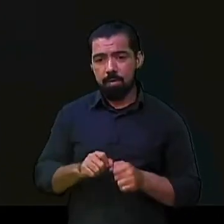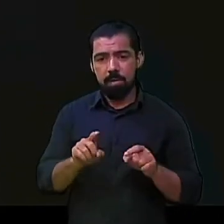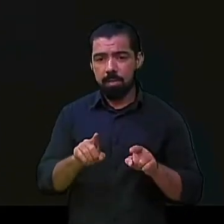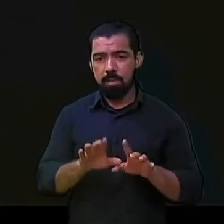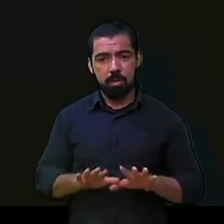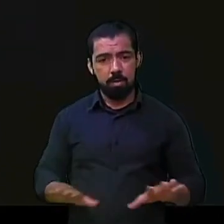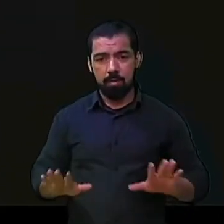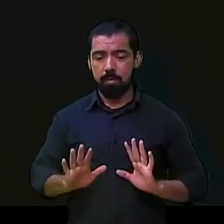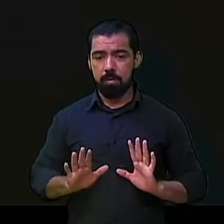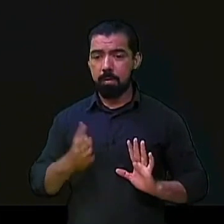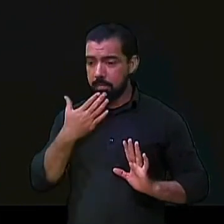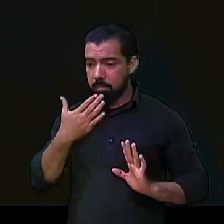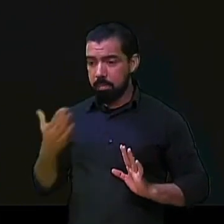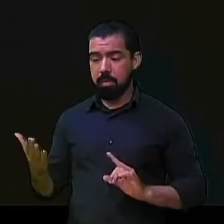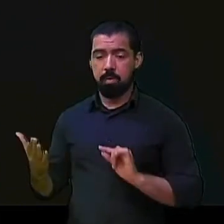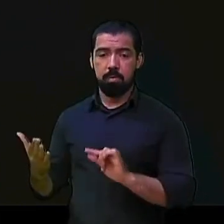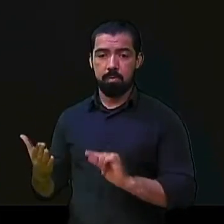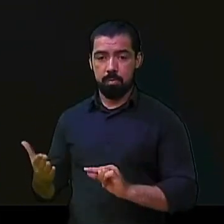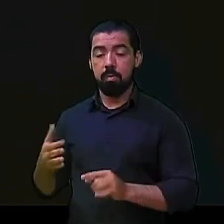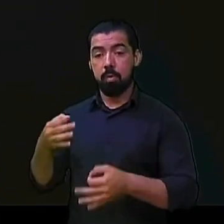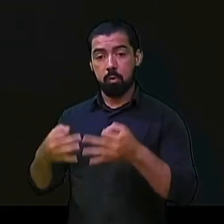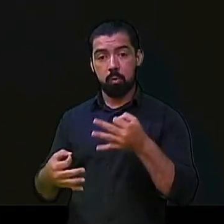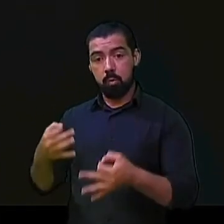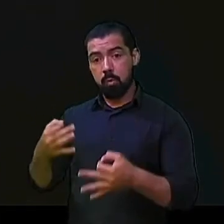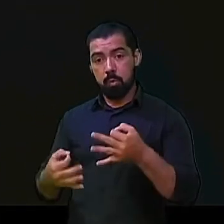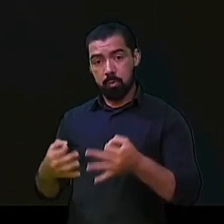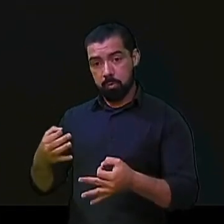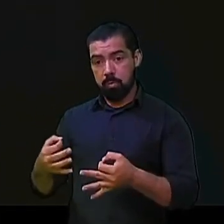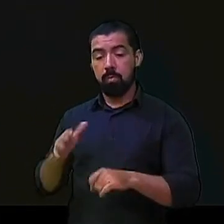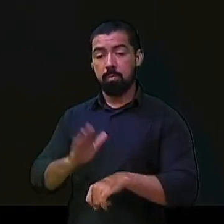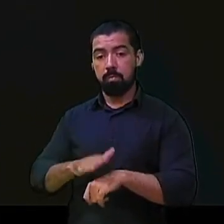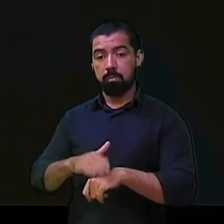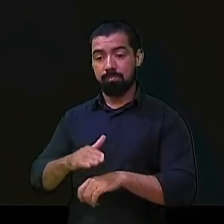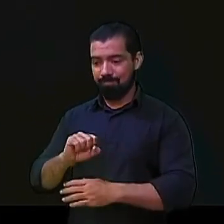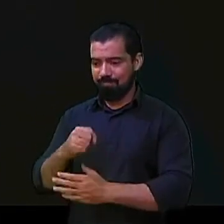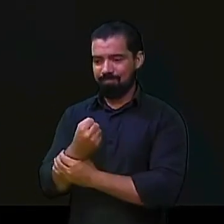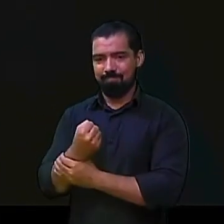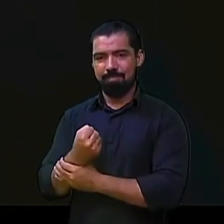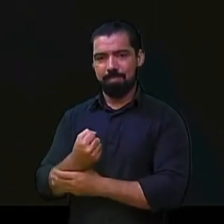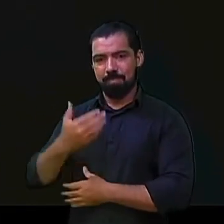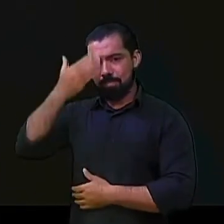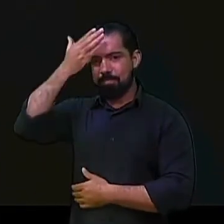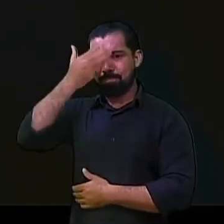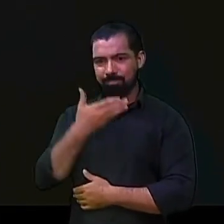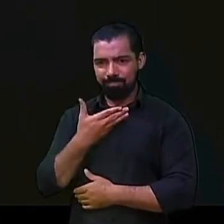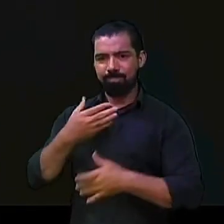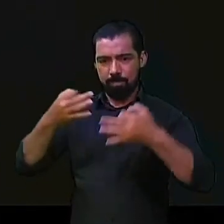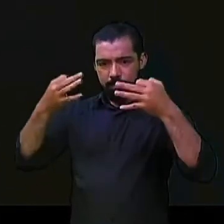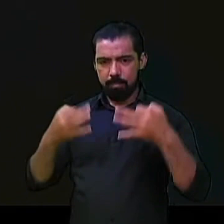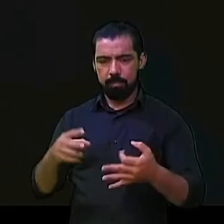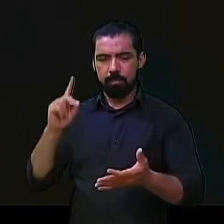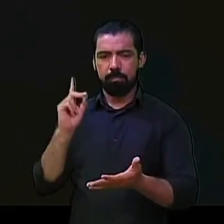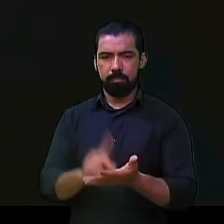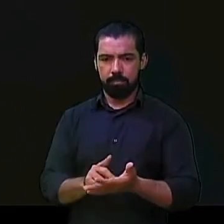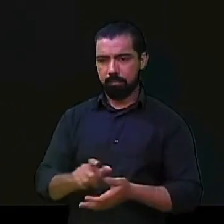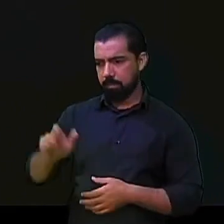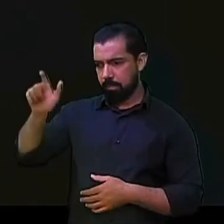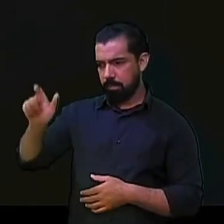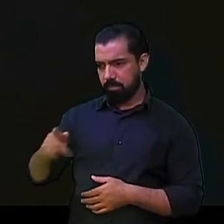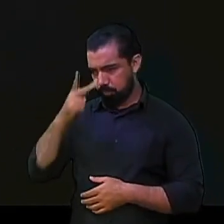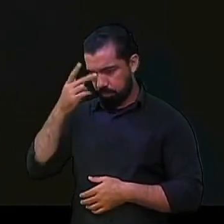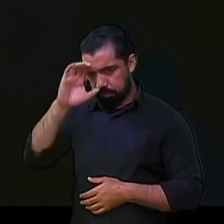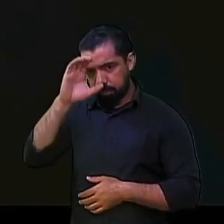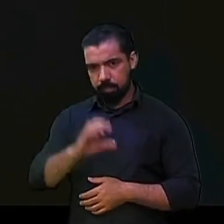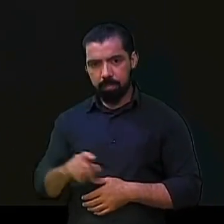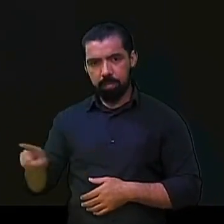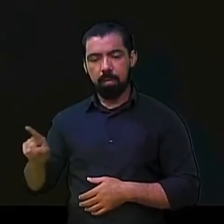somente é um pedido para que a justiça lá garanta esta veracidade, garanta ao cidadão que